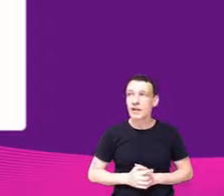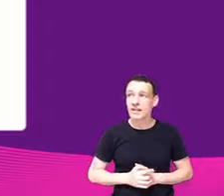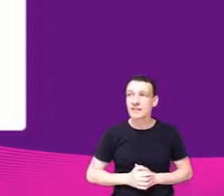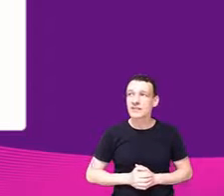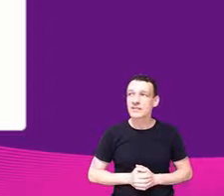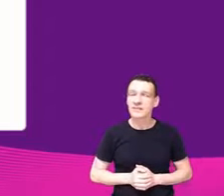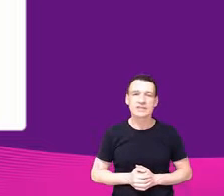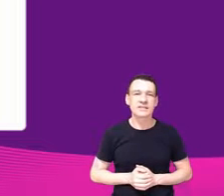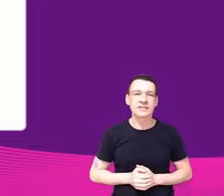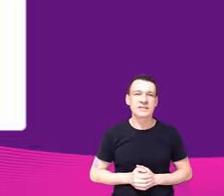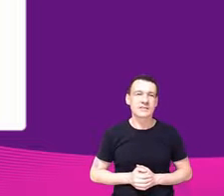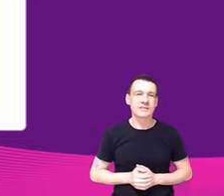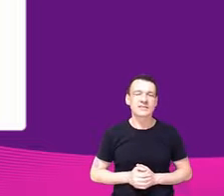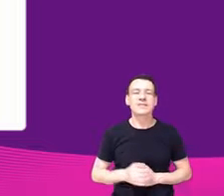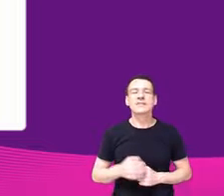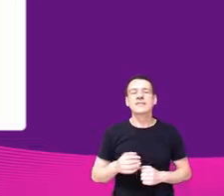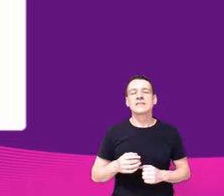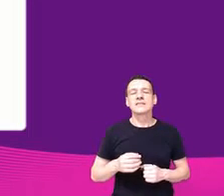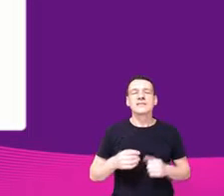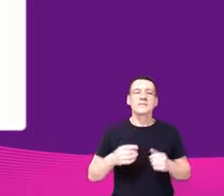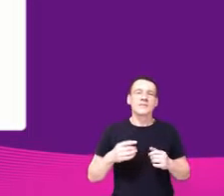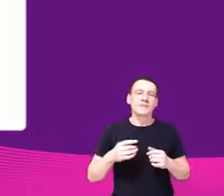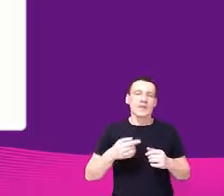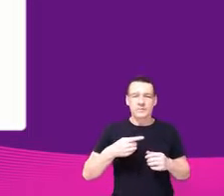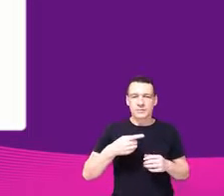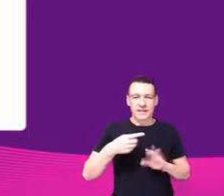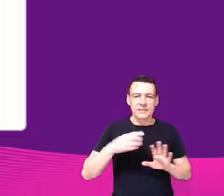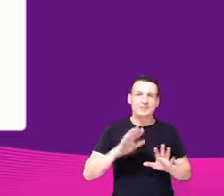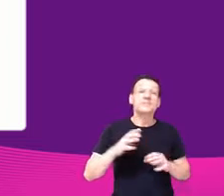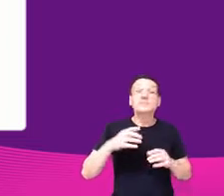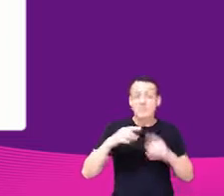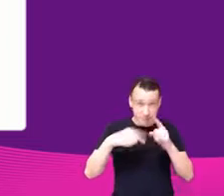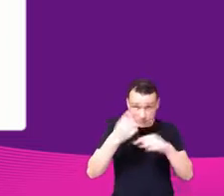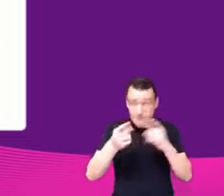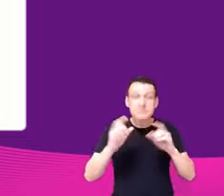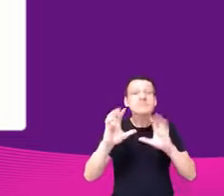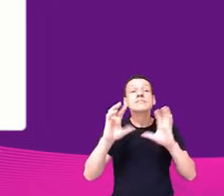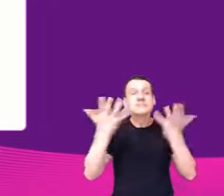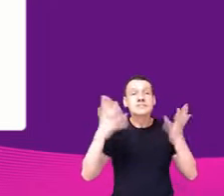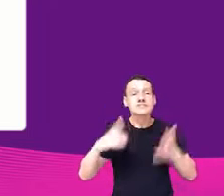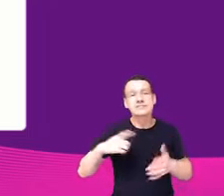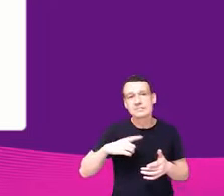problema para a evolução de pacientes, vocês veem aqui a consequência, né,